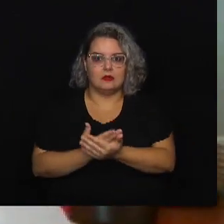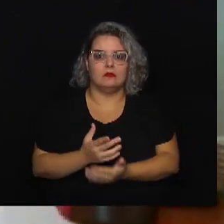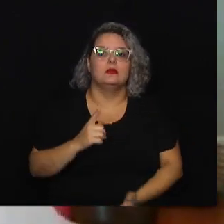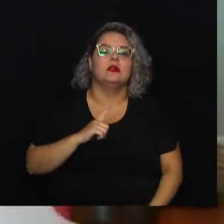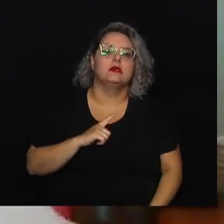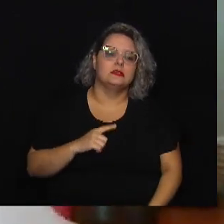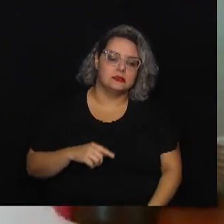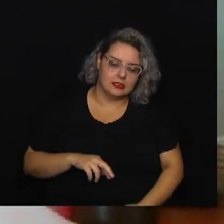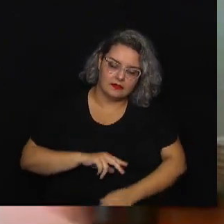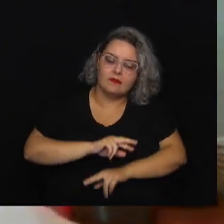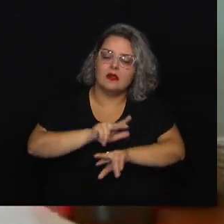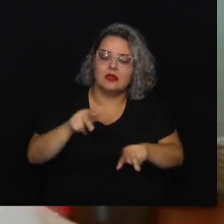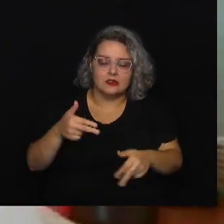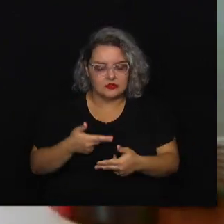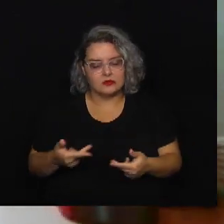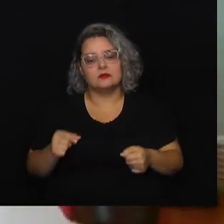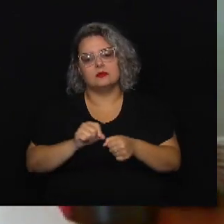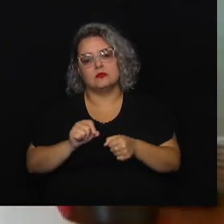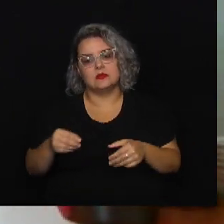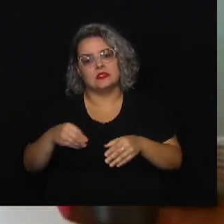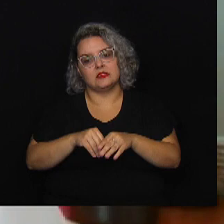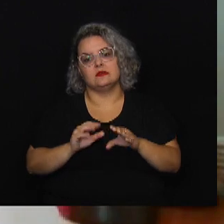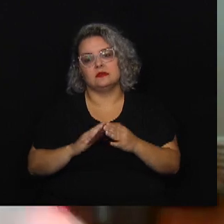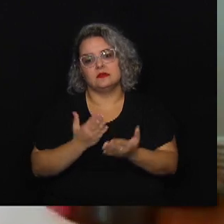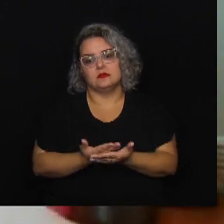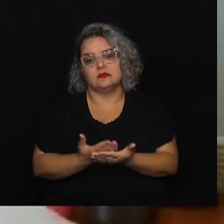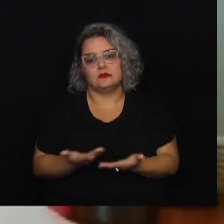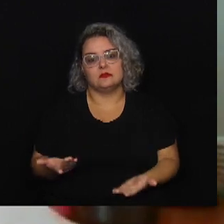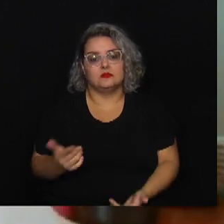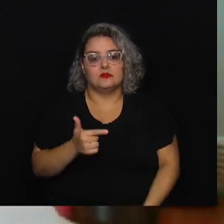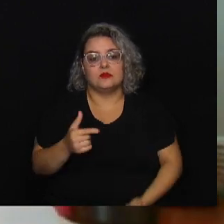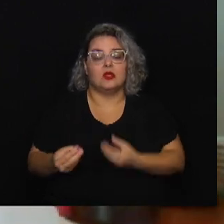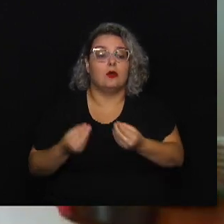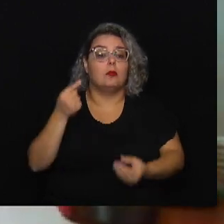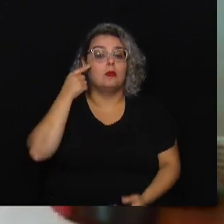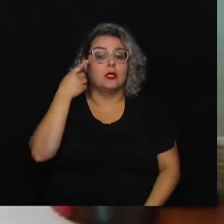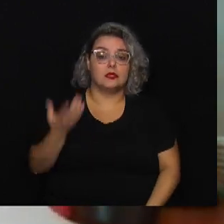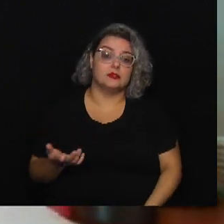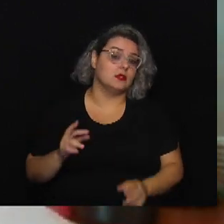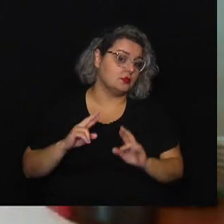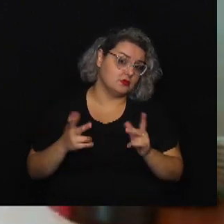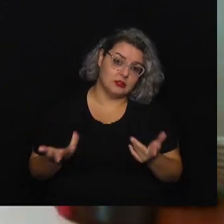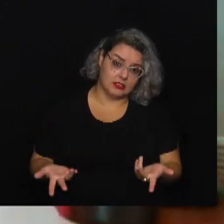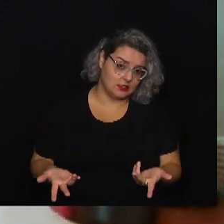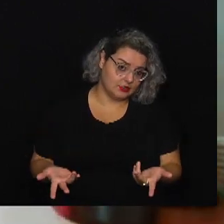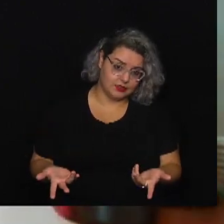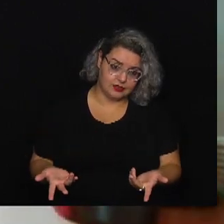dentro também. É. Tem um luto, não dá para a gente fazer, pensar diferente, né?